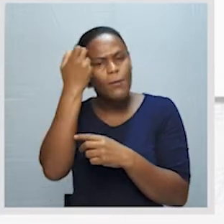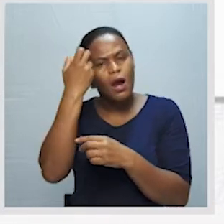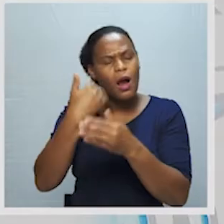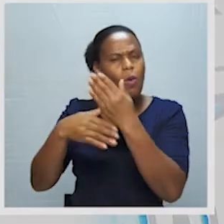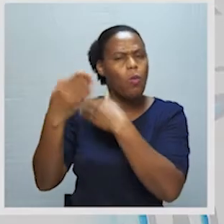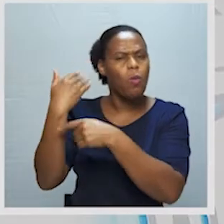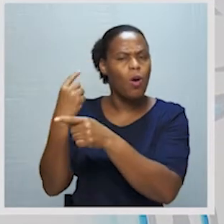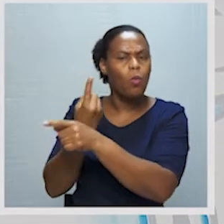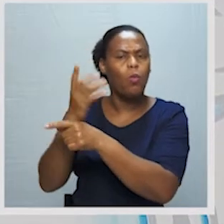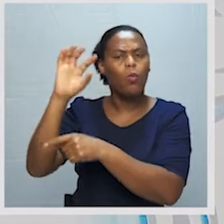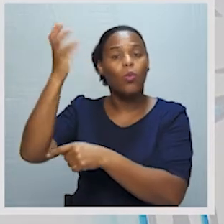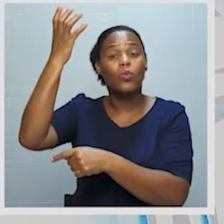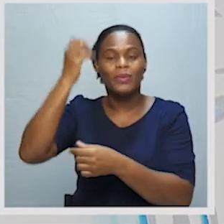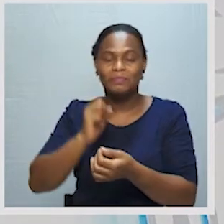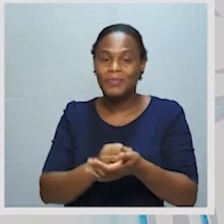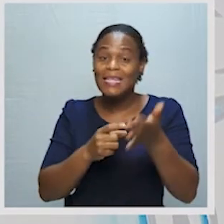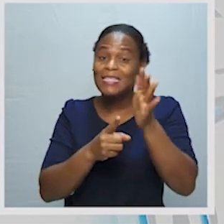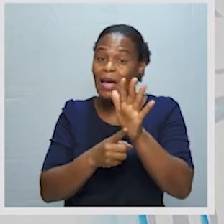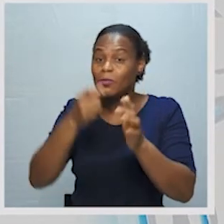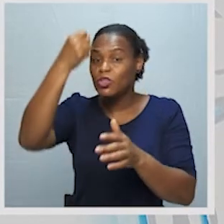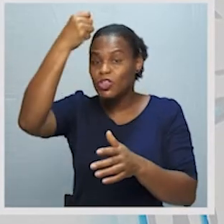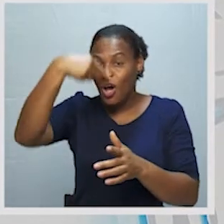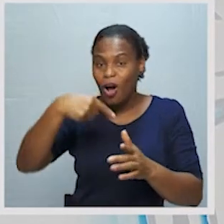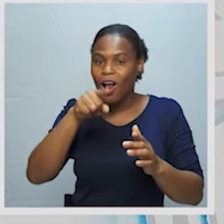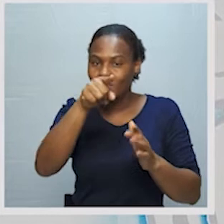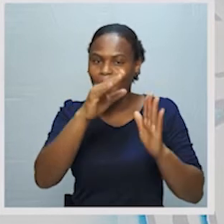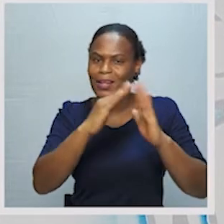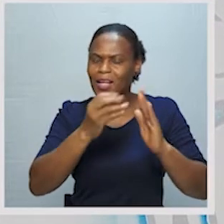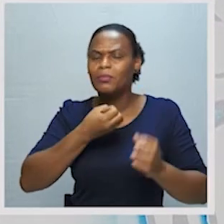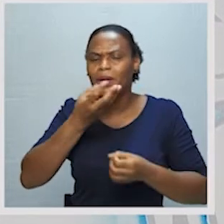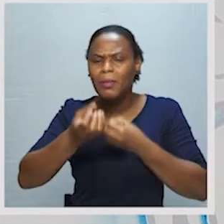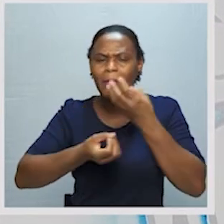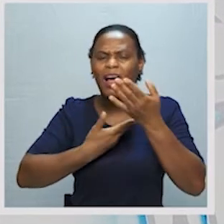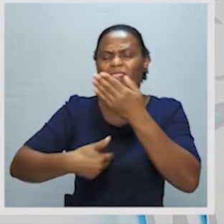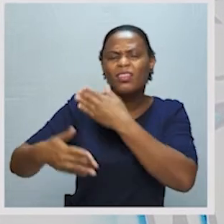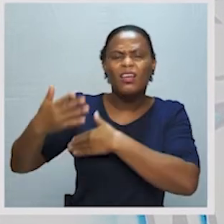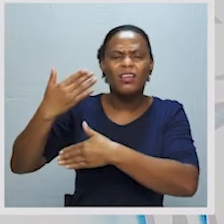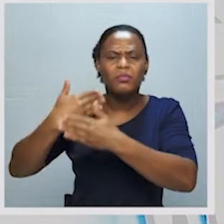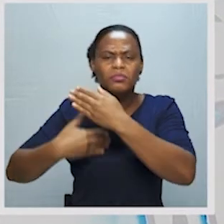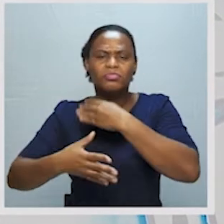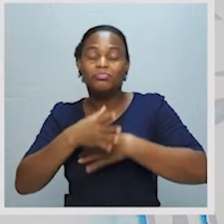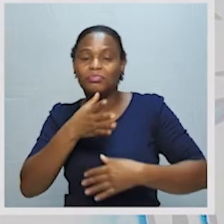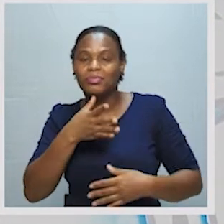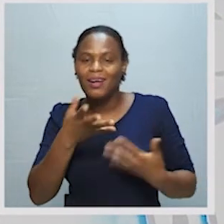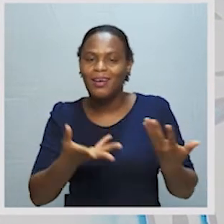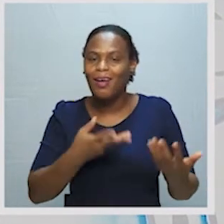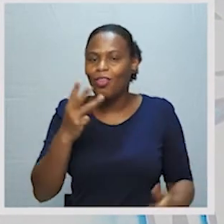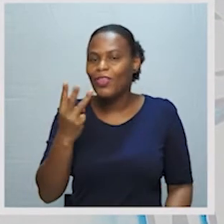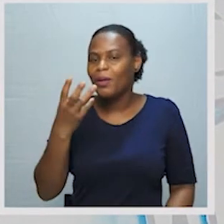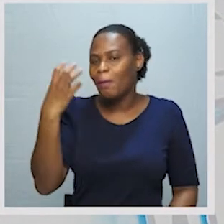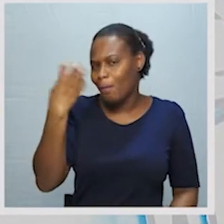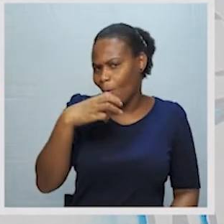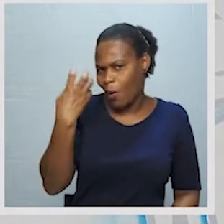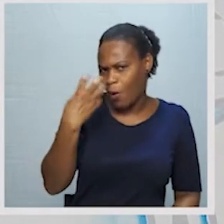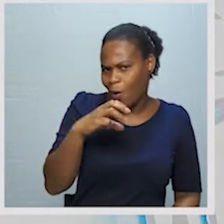cultural. Por exemplo, contar histórias lá em casa. Era uma vez, não é? os